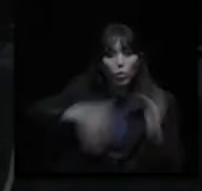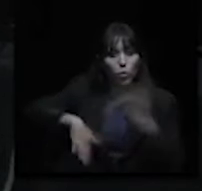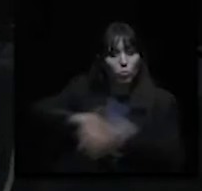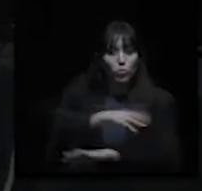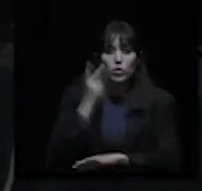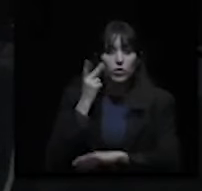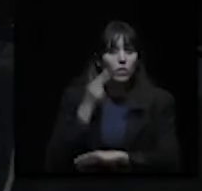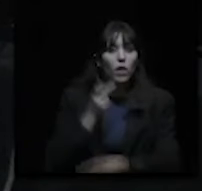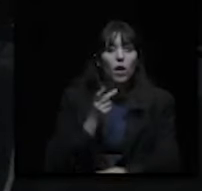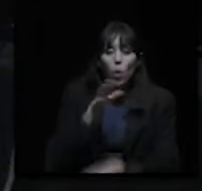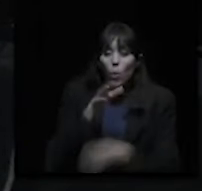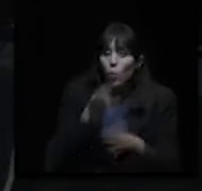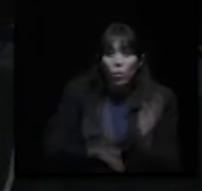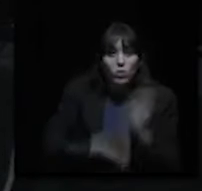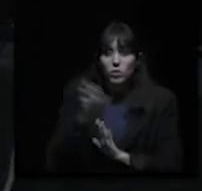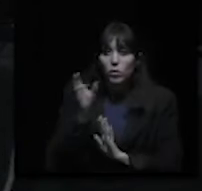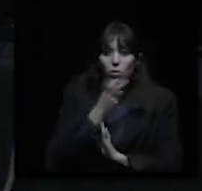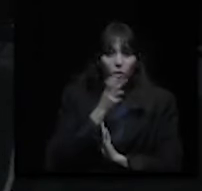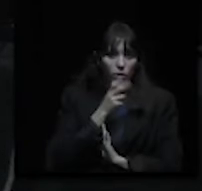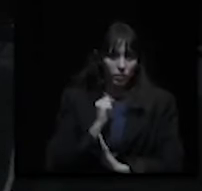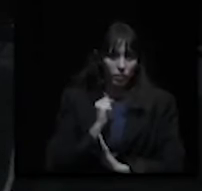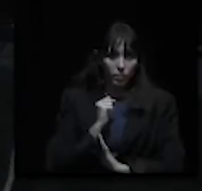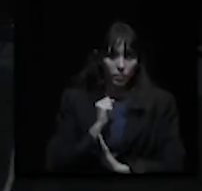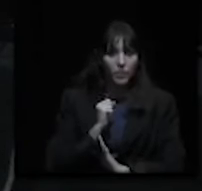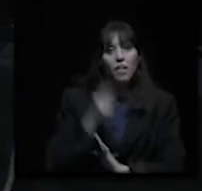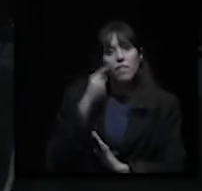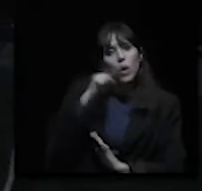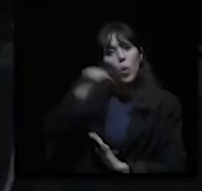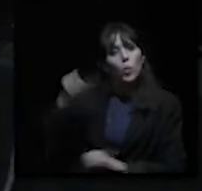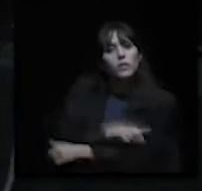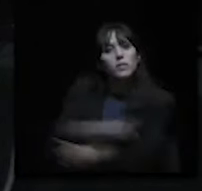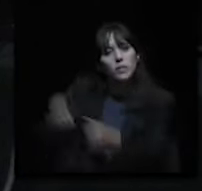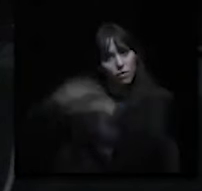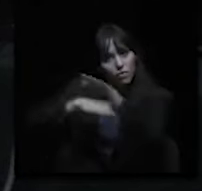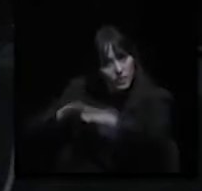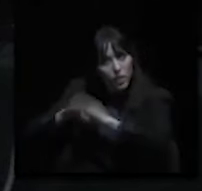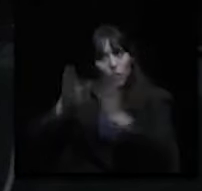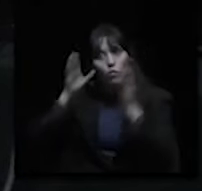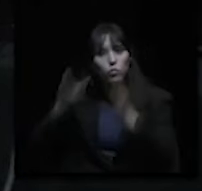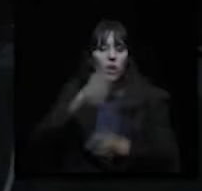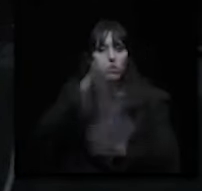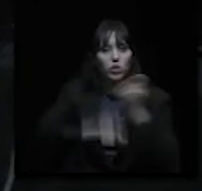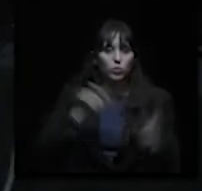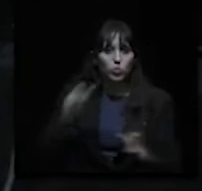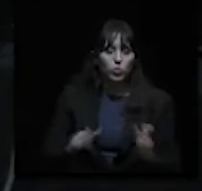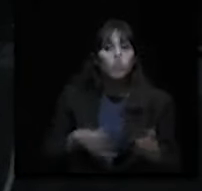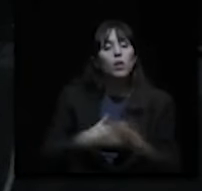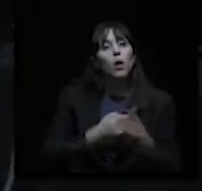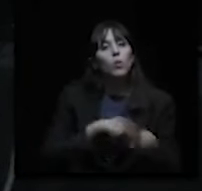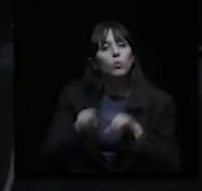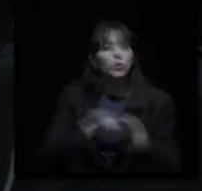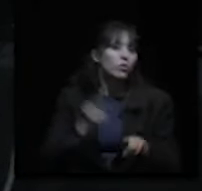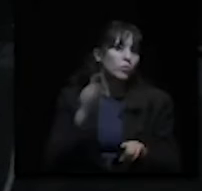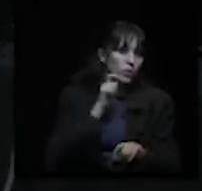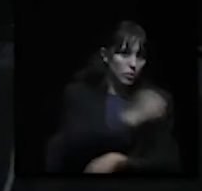situações desesperadas. Quando olhamos para o que outras cidades estão a fazer, aí sim vemos um fazer focado nas pessoas, com a implementação de políticas de proteção